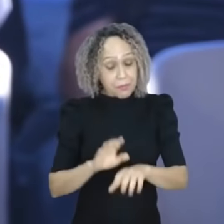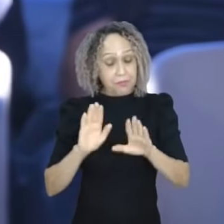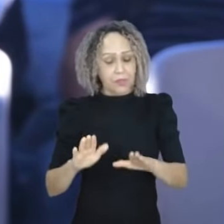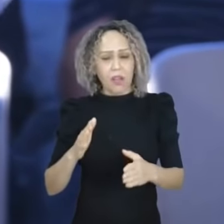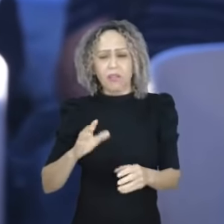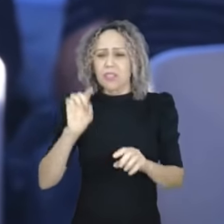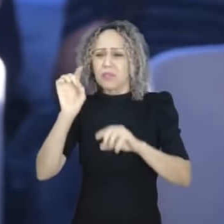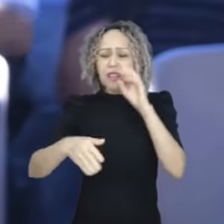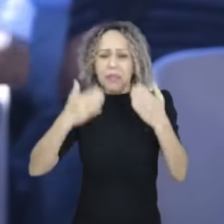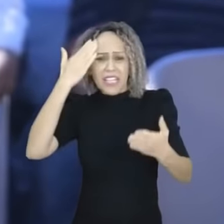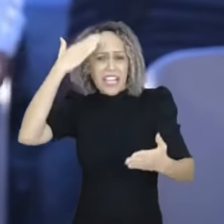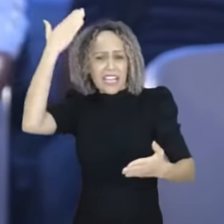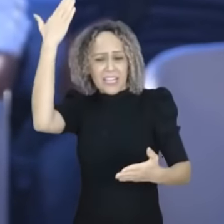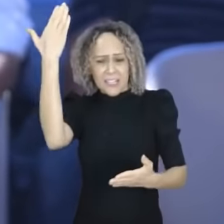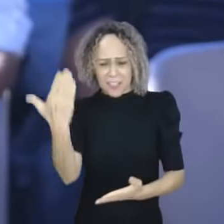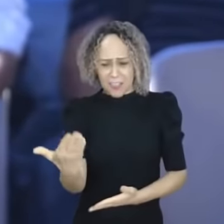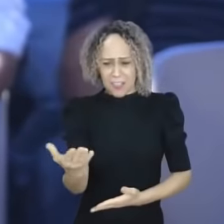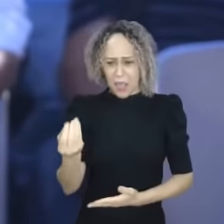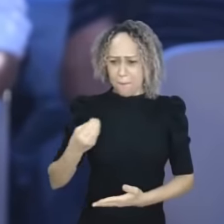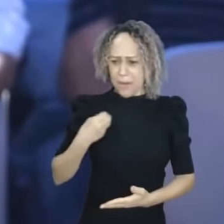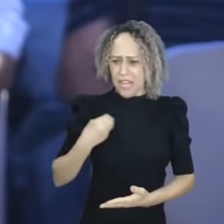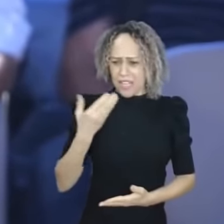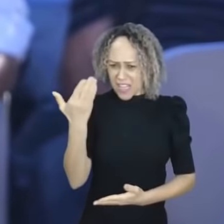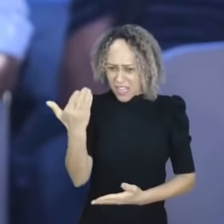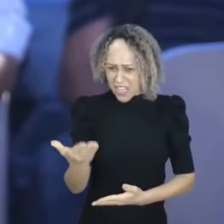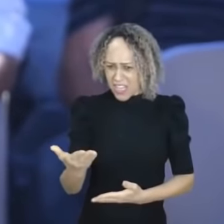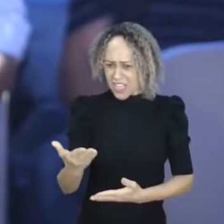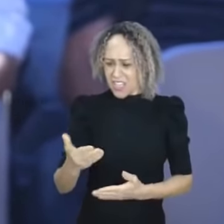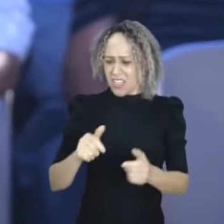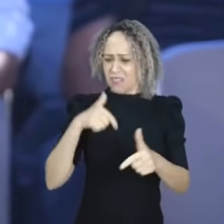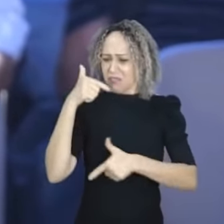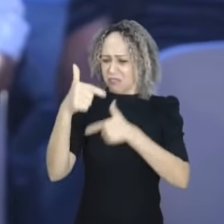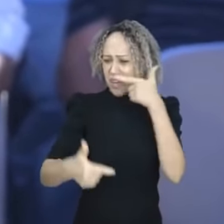um companheiro metalúrgico como eu,